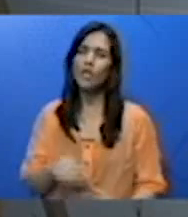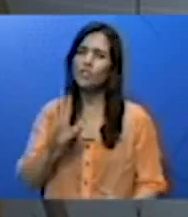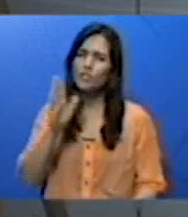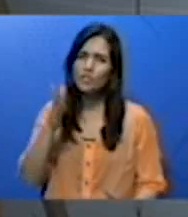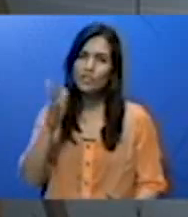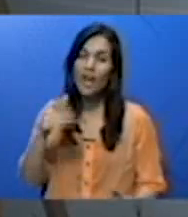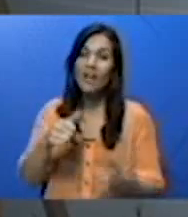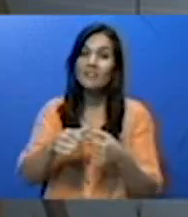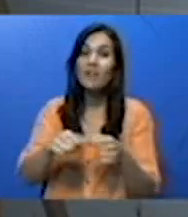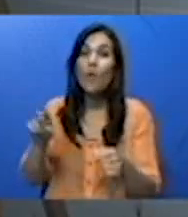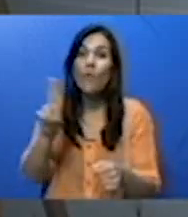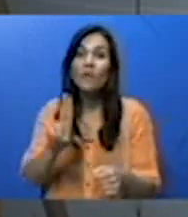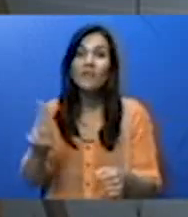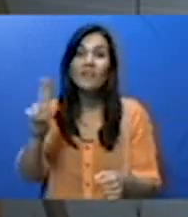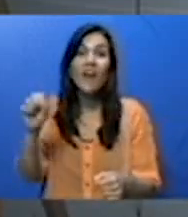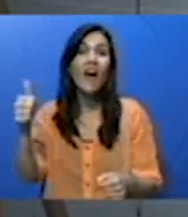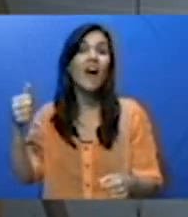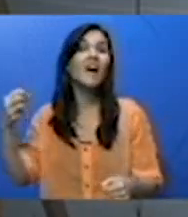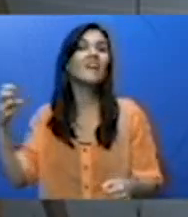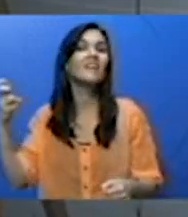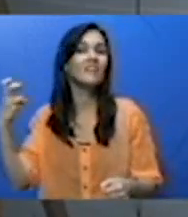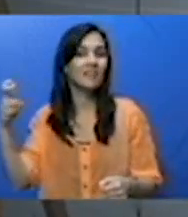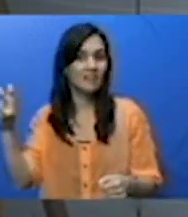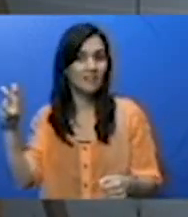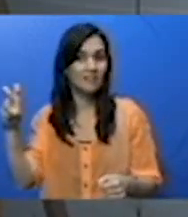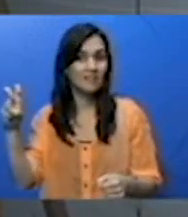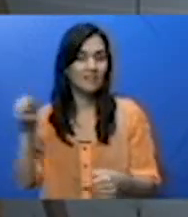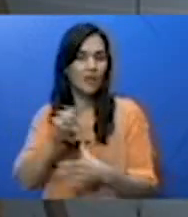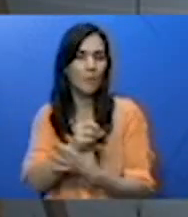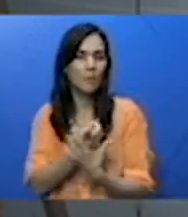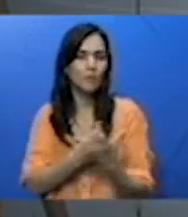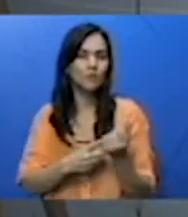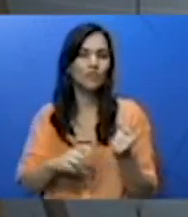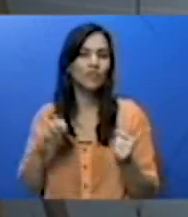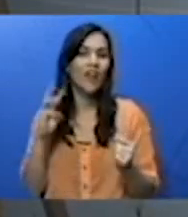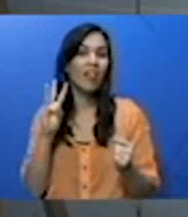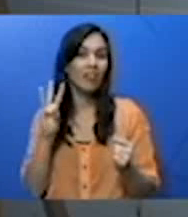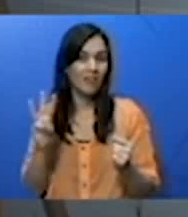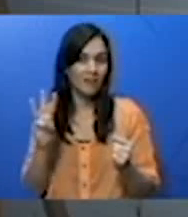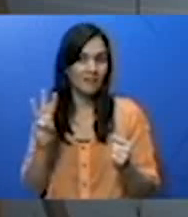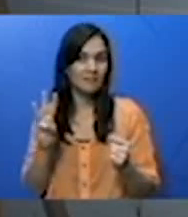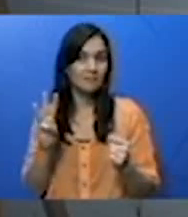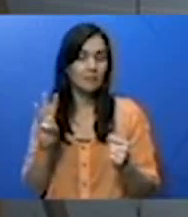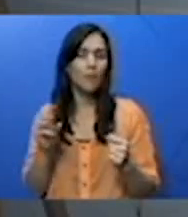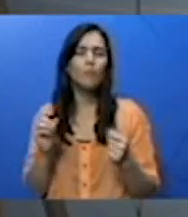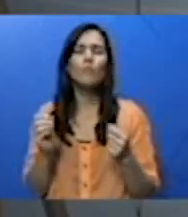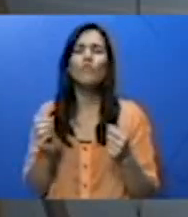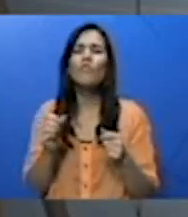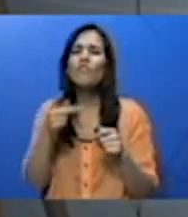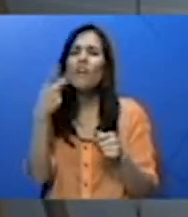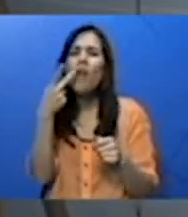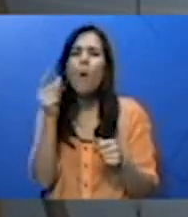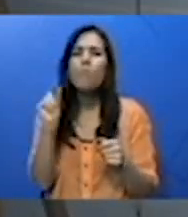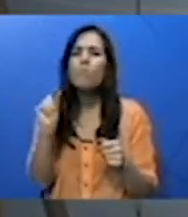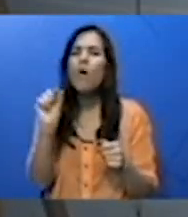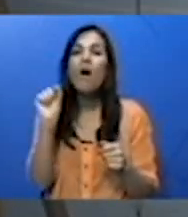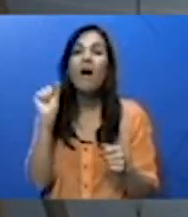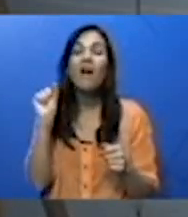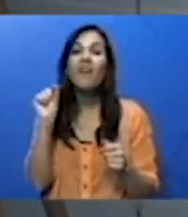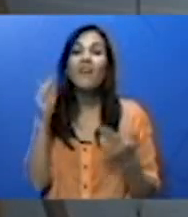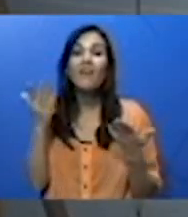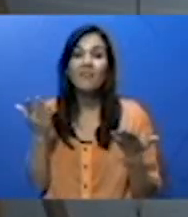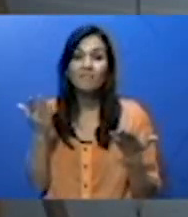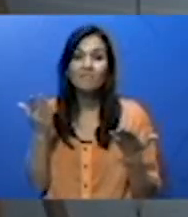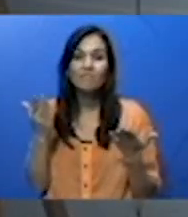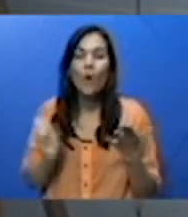na unidade 15 do caderno 3. Hoje nós vamos falar um pouquinho sobre o poema, tá? Vai vir um poema